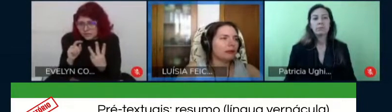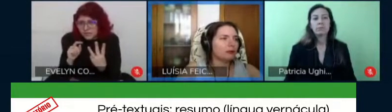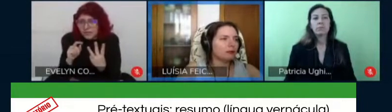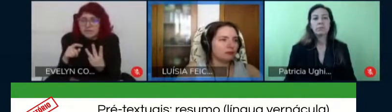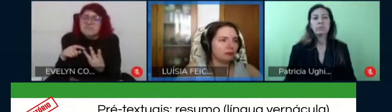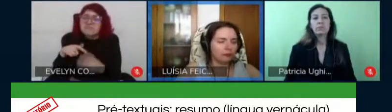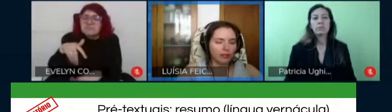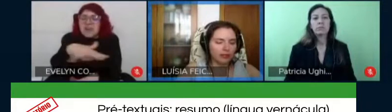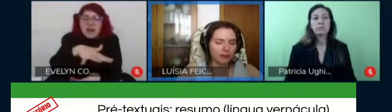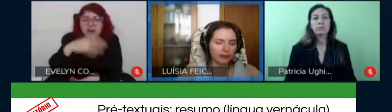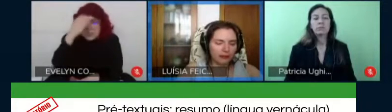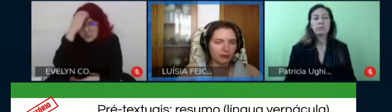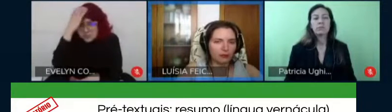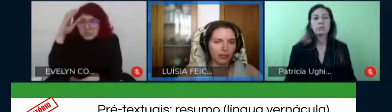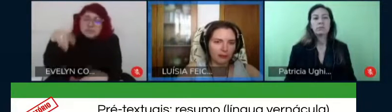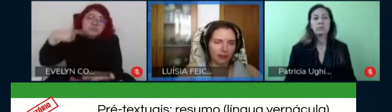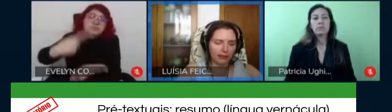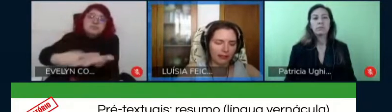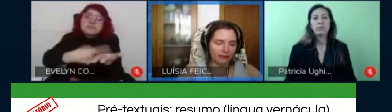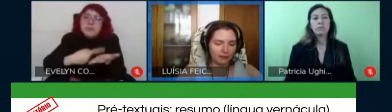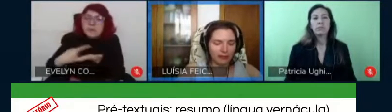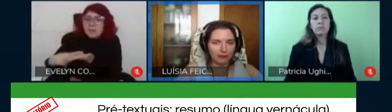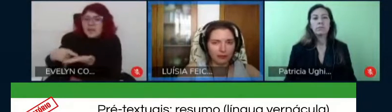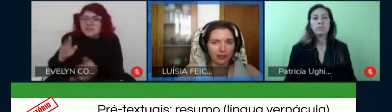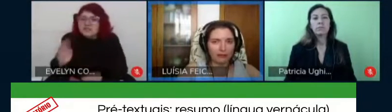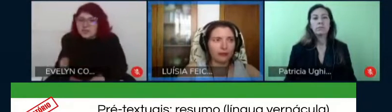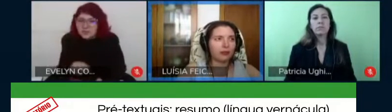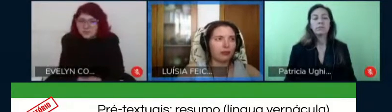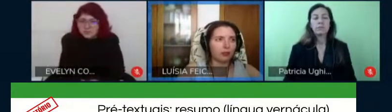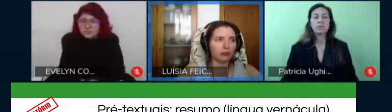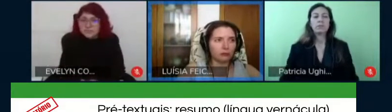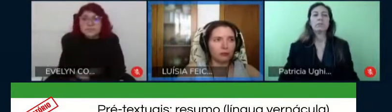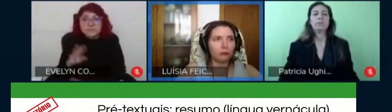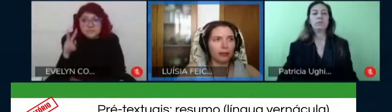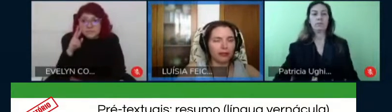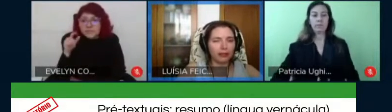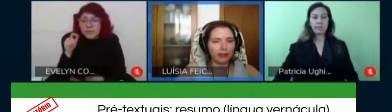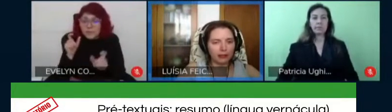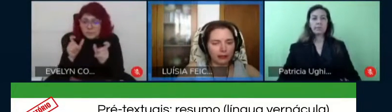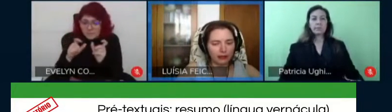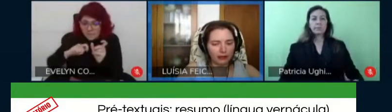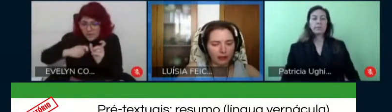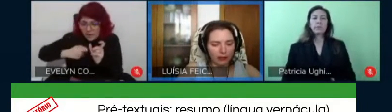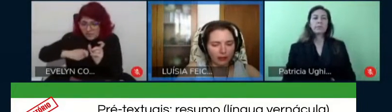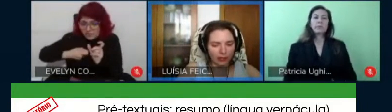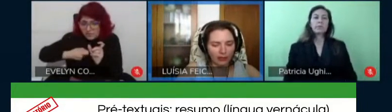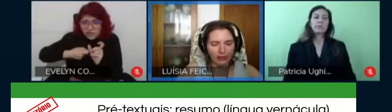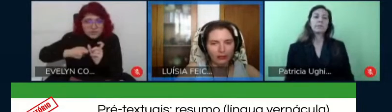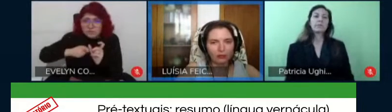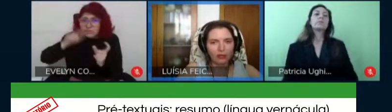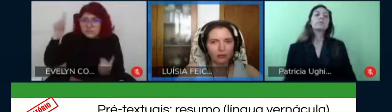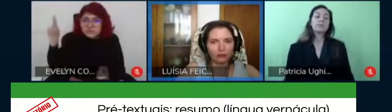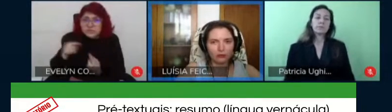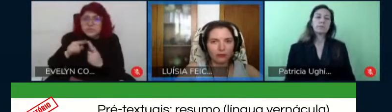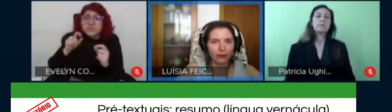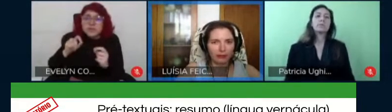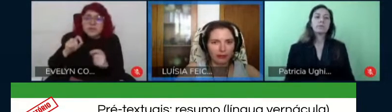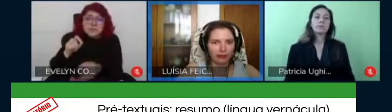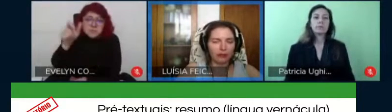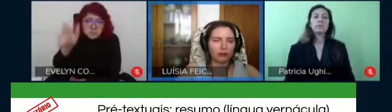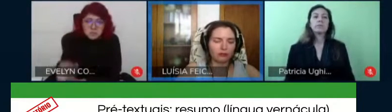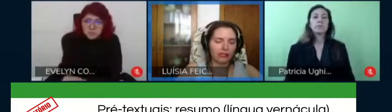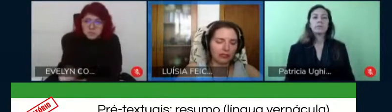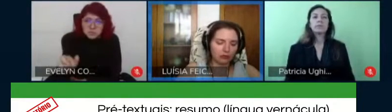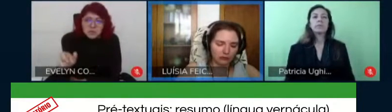E então, porque sempre lembrando, para que servem as palavras-chave e o resumo, para que alguém que não leu o teu